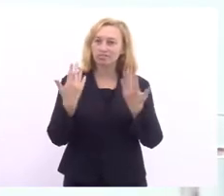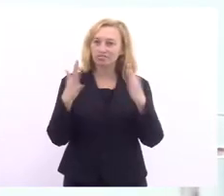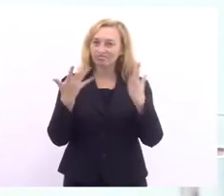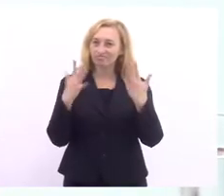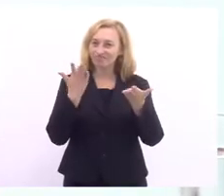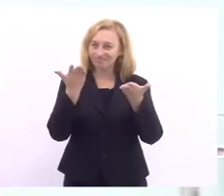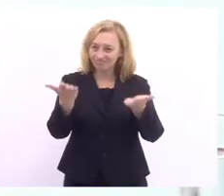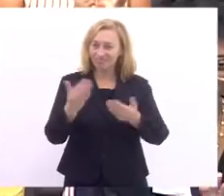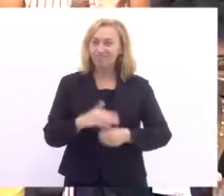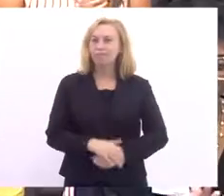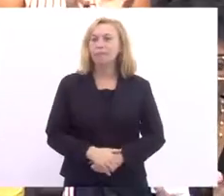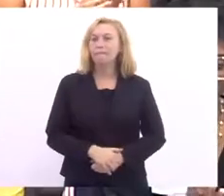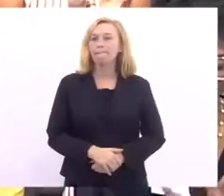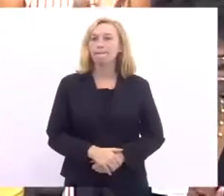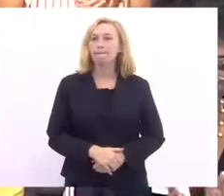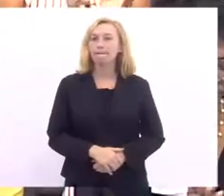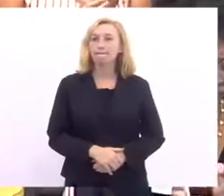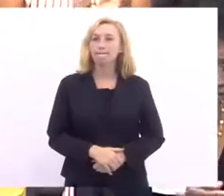obrigado